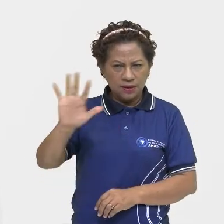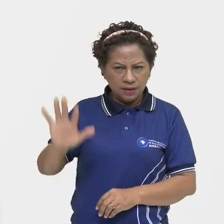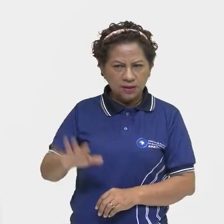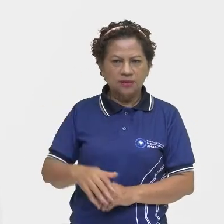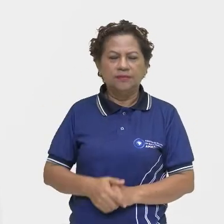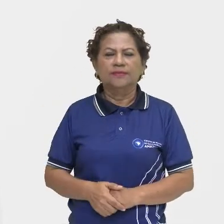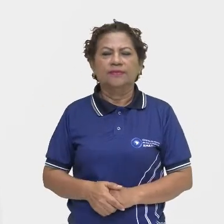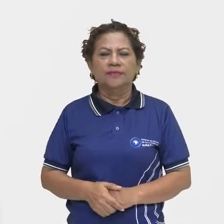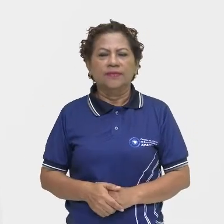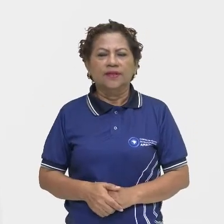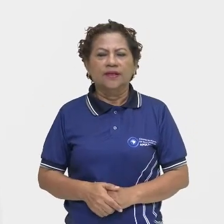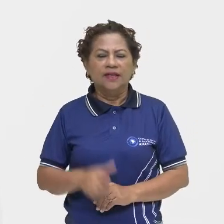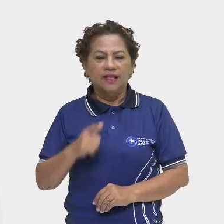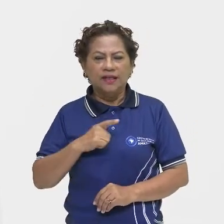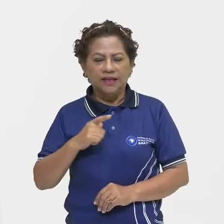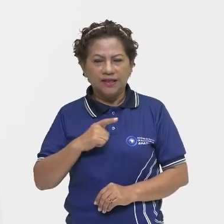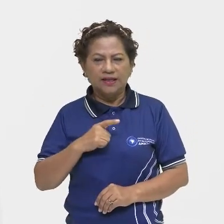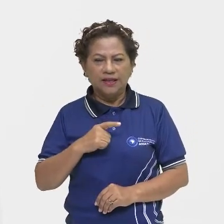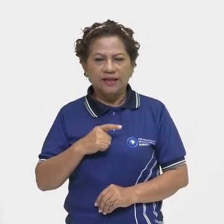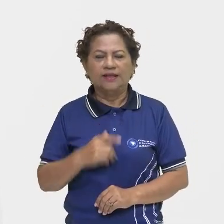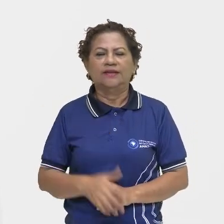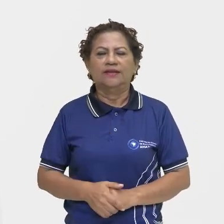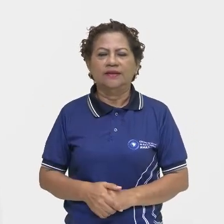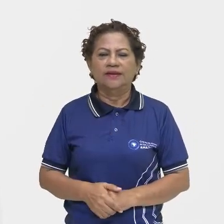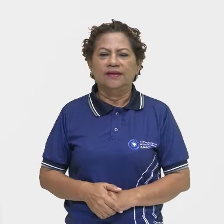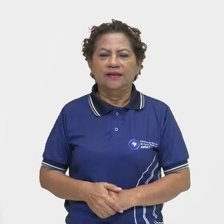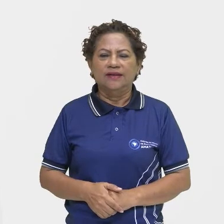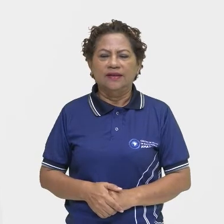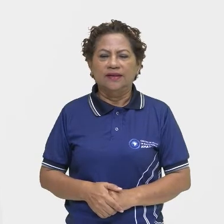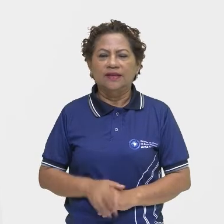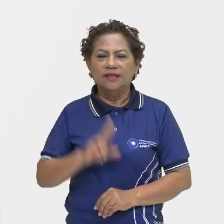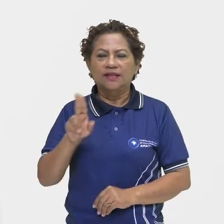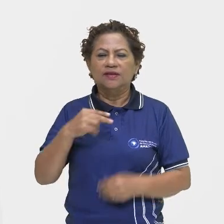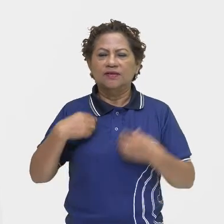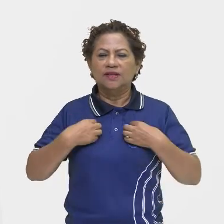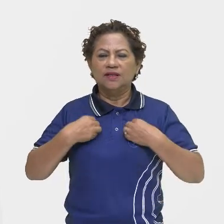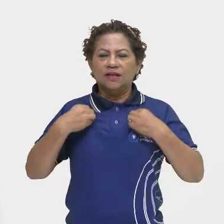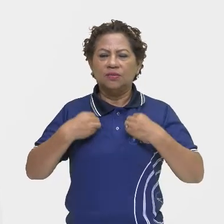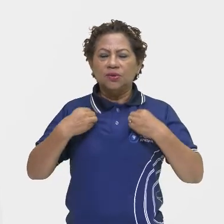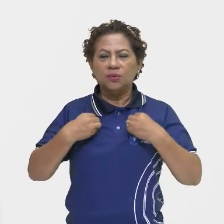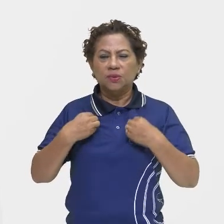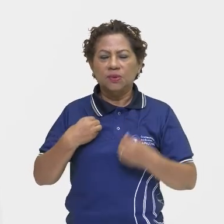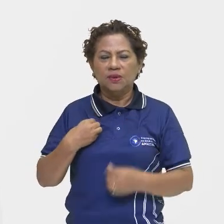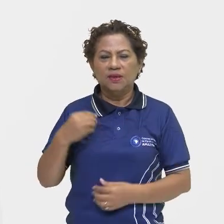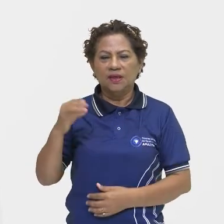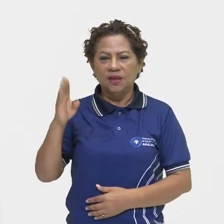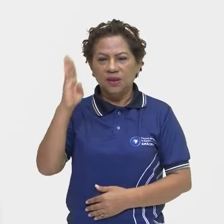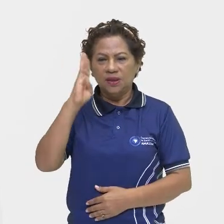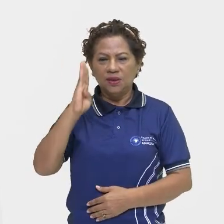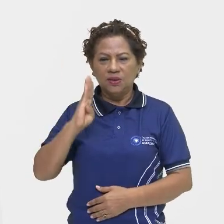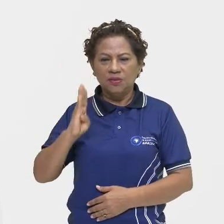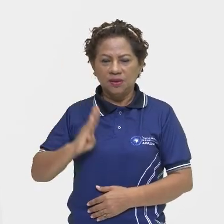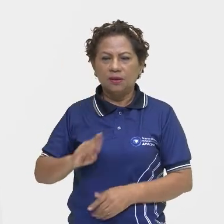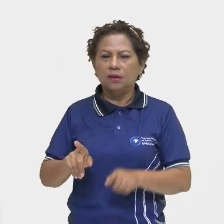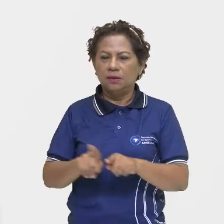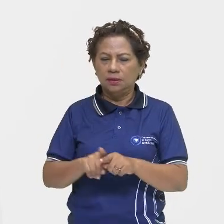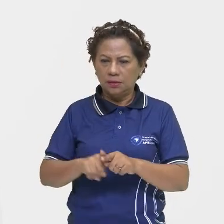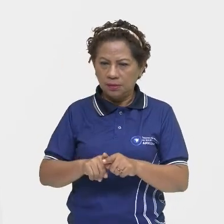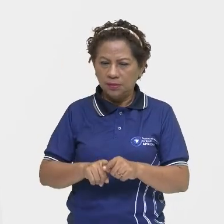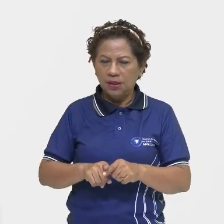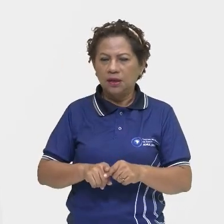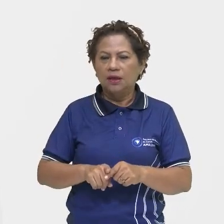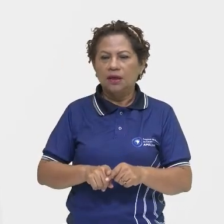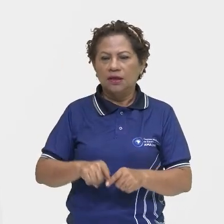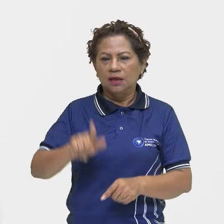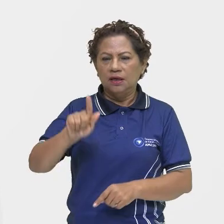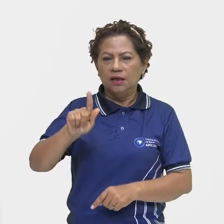com uma peninha na cabeça, e ele tá usando a blusa do Brasil, né, gente? Então, olha só, ele é um grafiteiro, mas